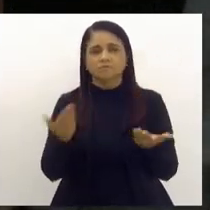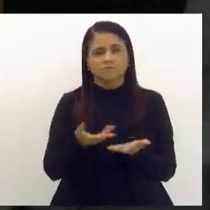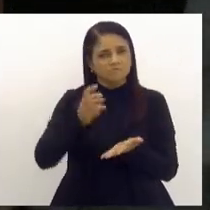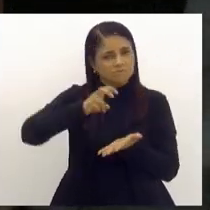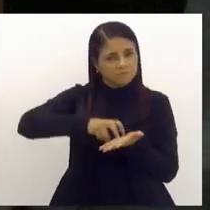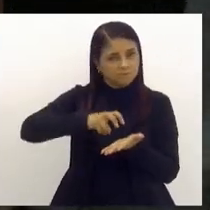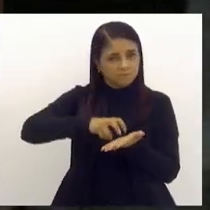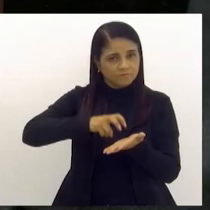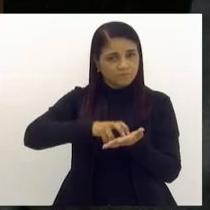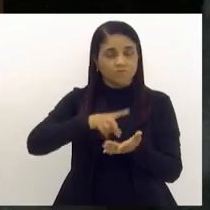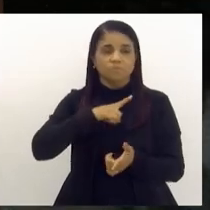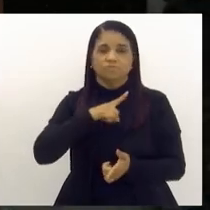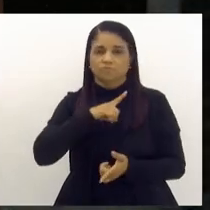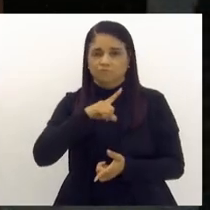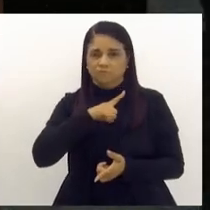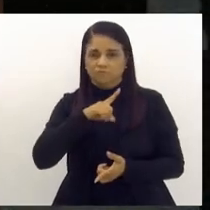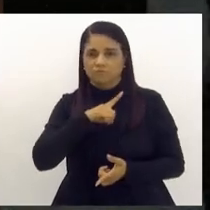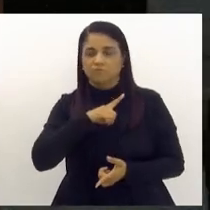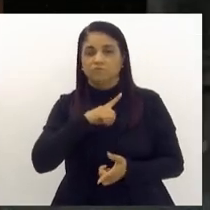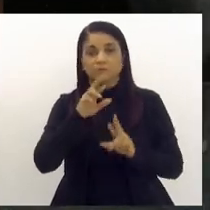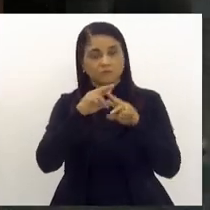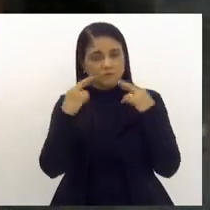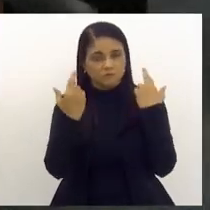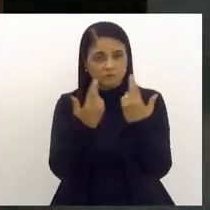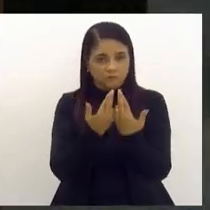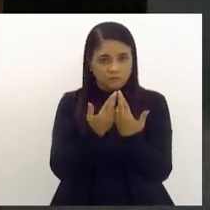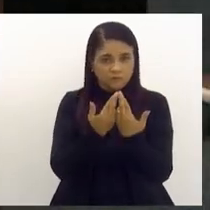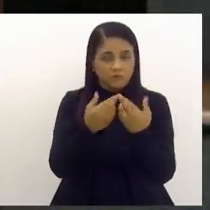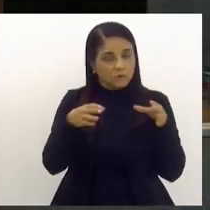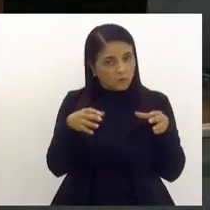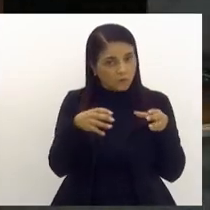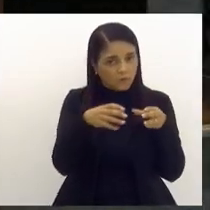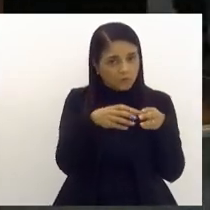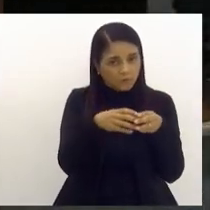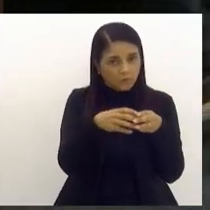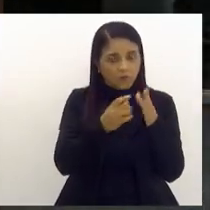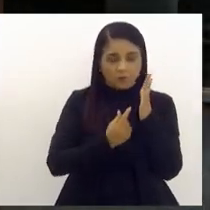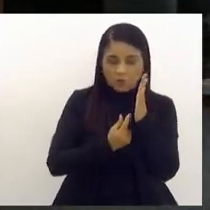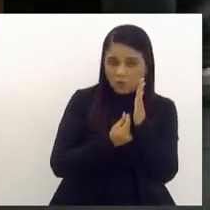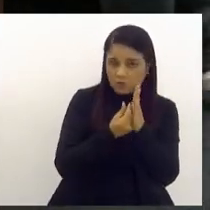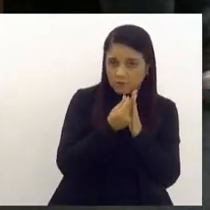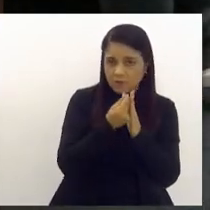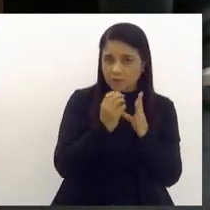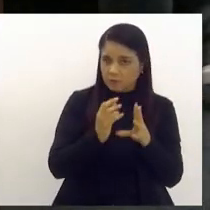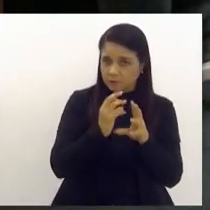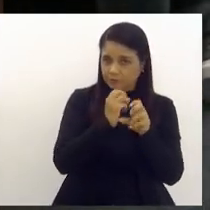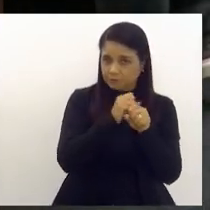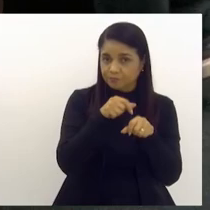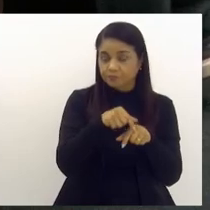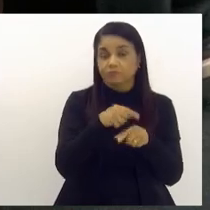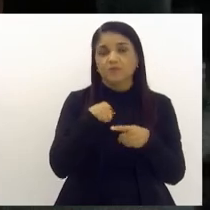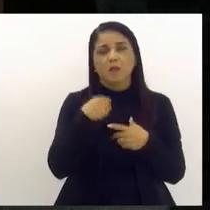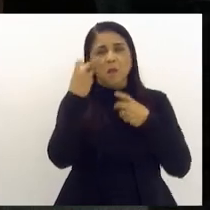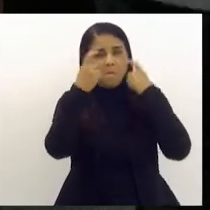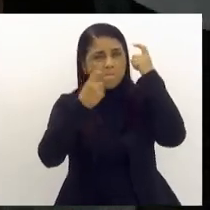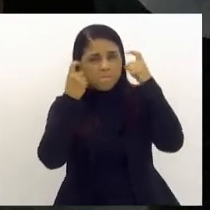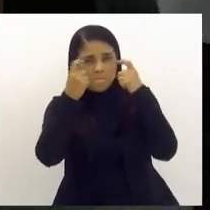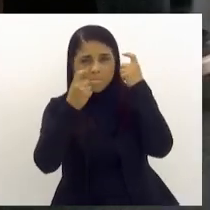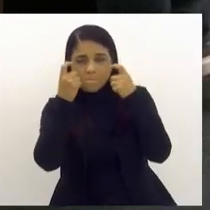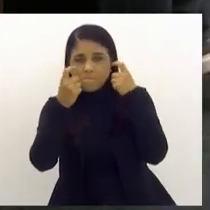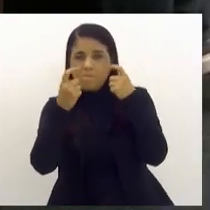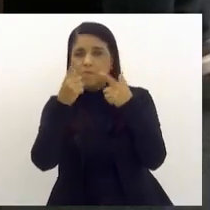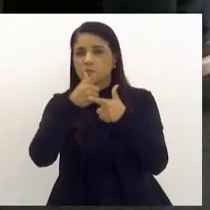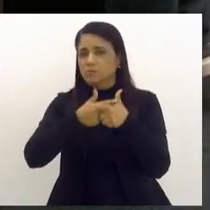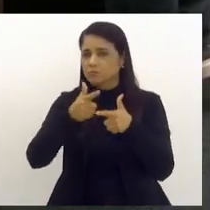manhã tivemos a reunião da Comissão de Orçamento e muito preocupados com a questão